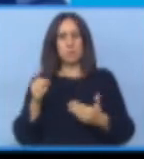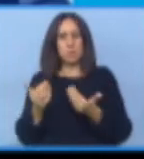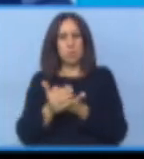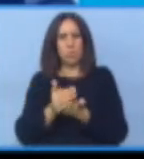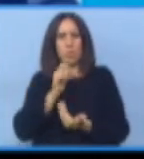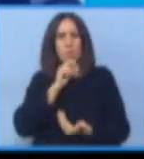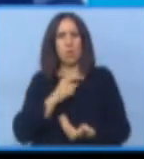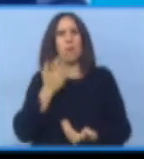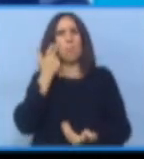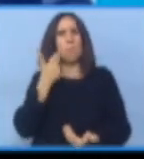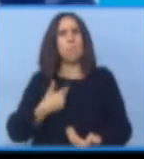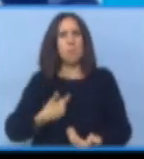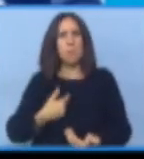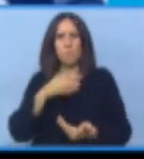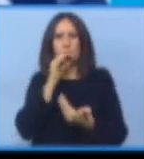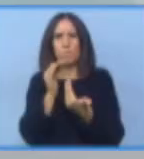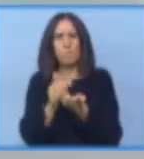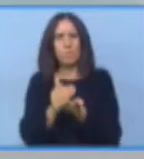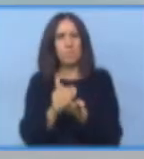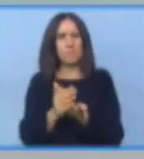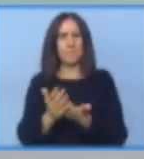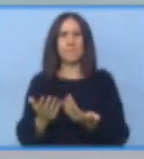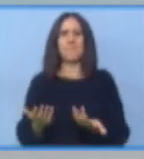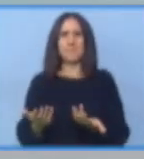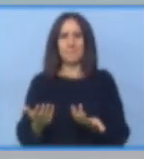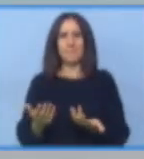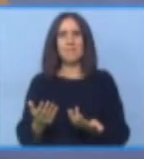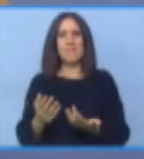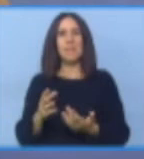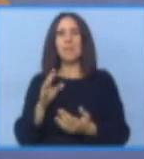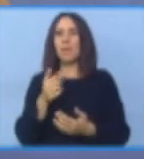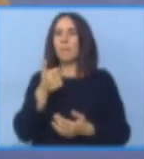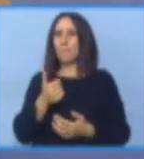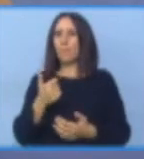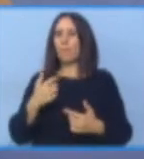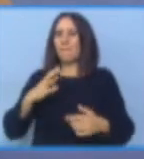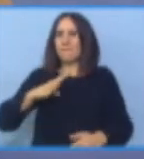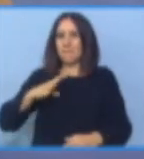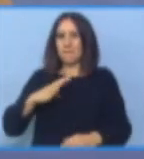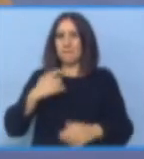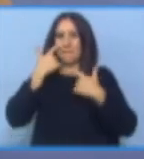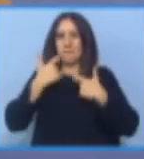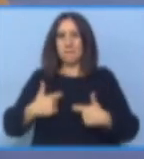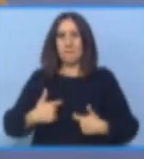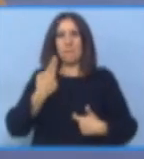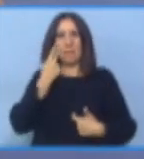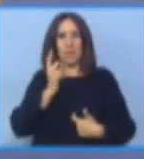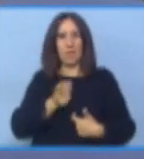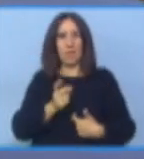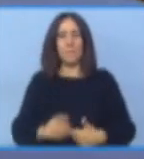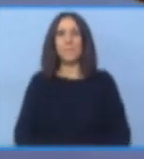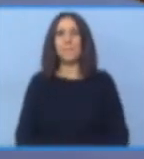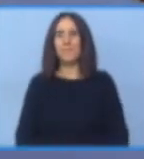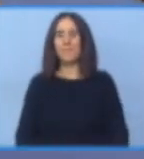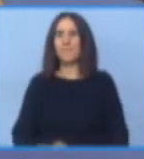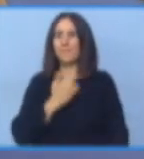estás armado em quê? É imortal. Se calhar é bom voltarmos à nossa humanidade e à concretude da nossa vida. A sociedade hoje